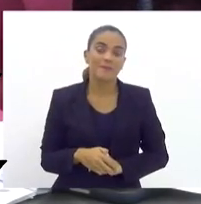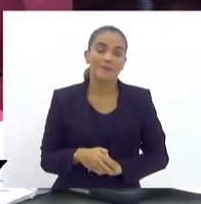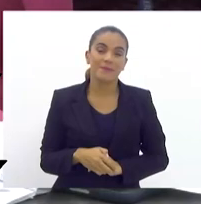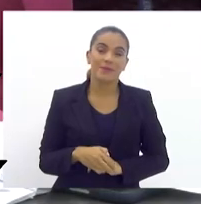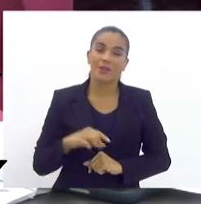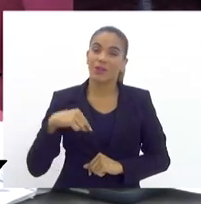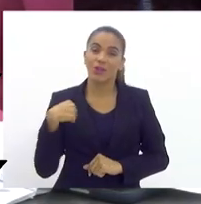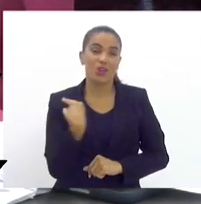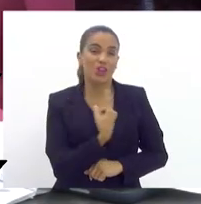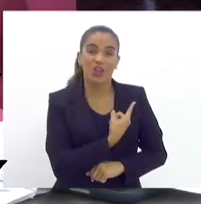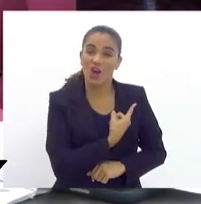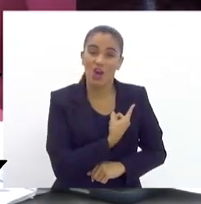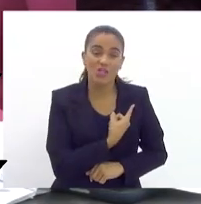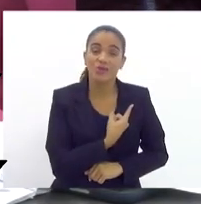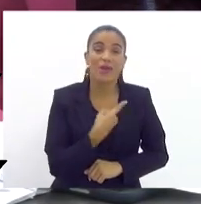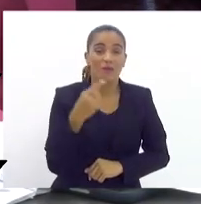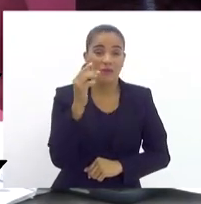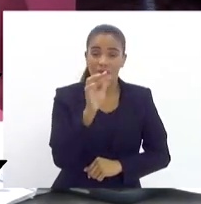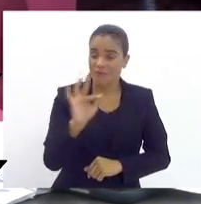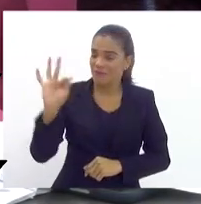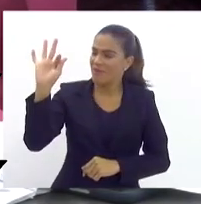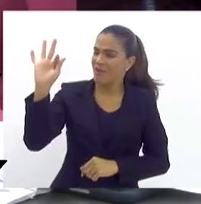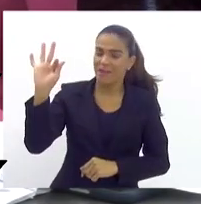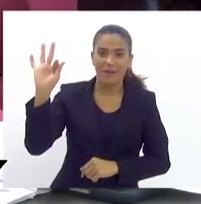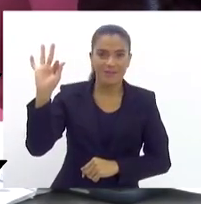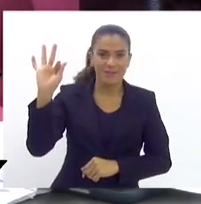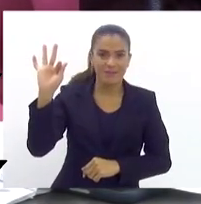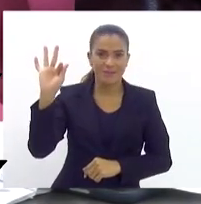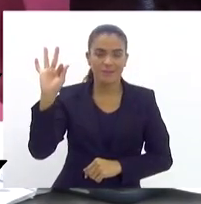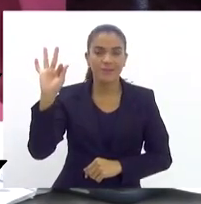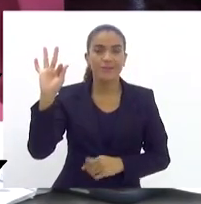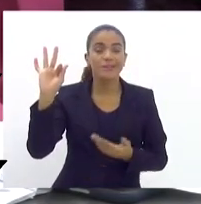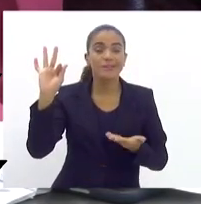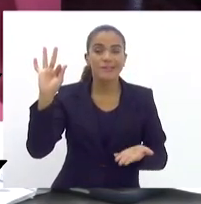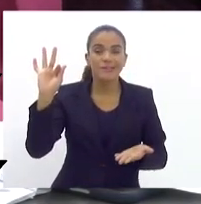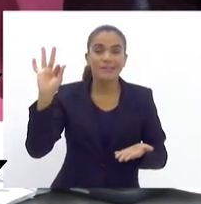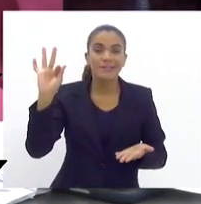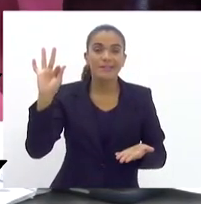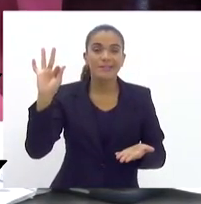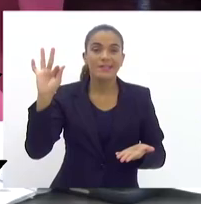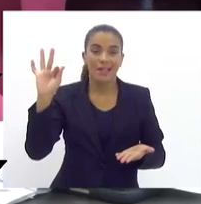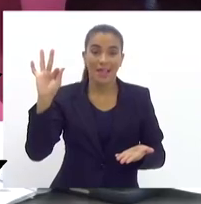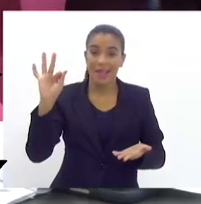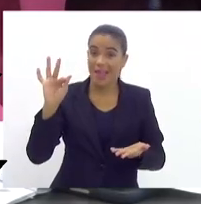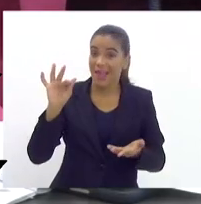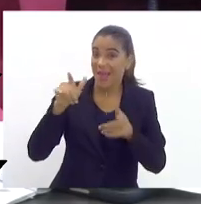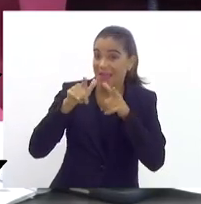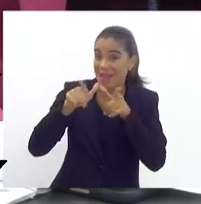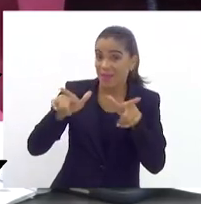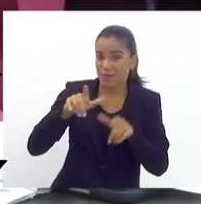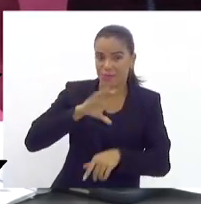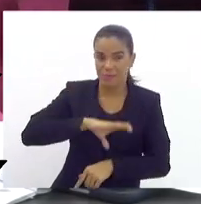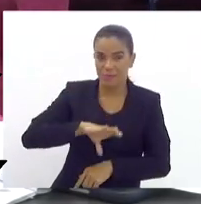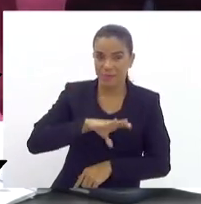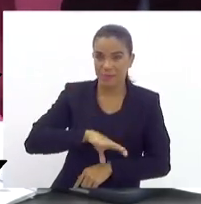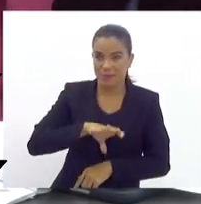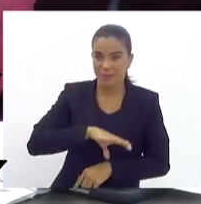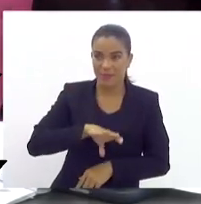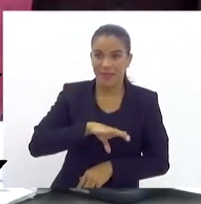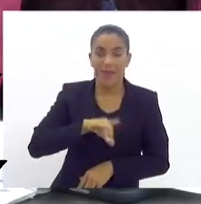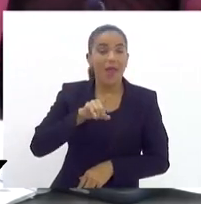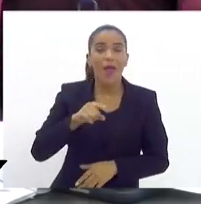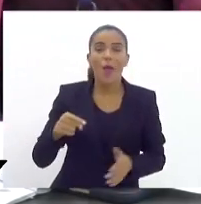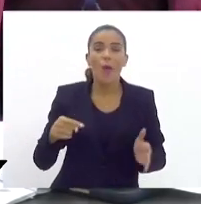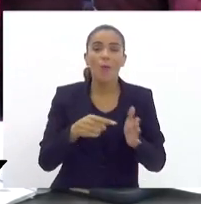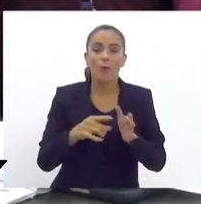Nós somos uma federação, né? E a língua portuguesa é um ponto